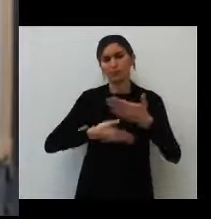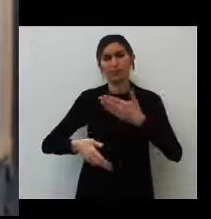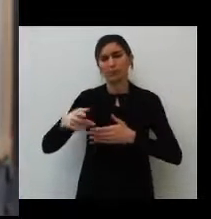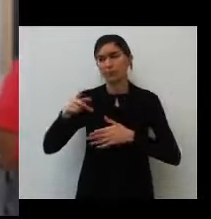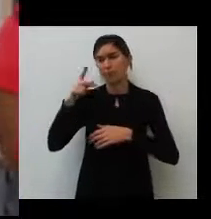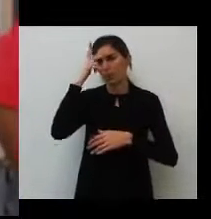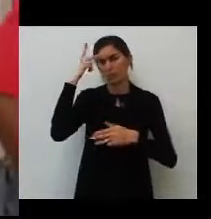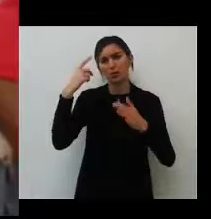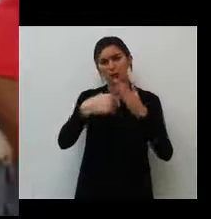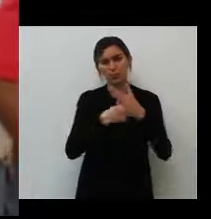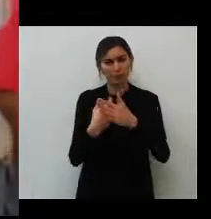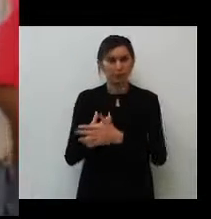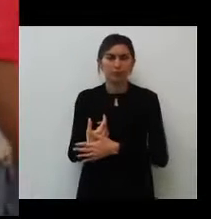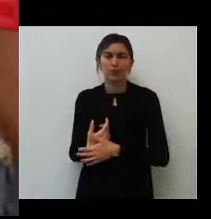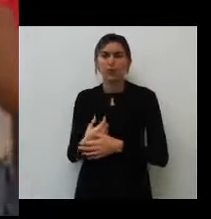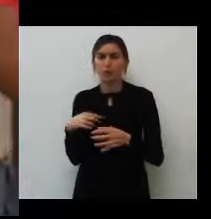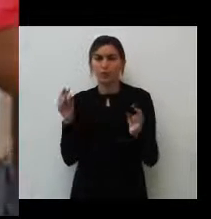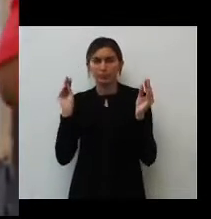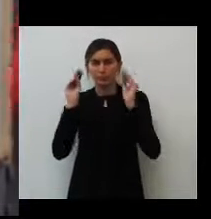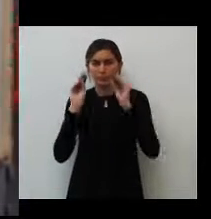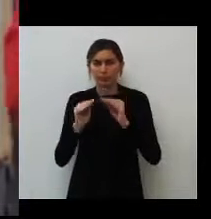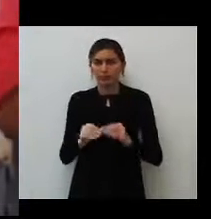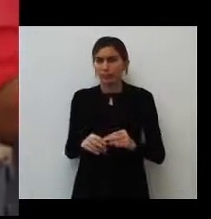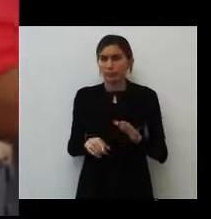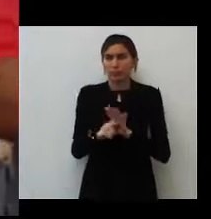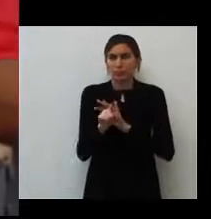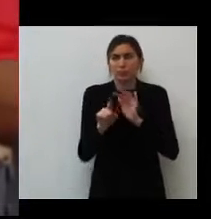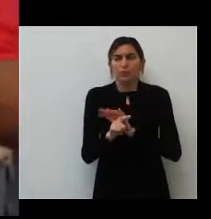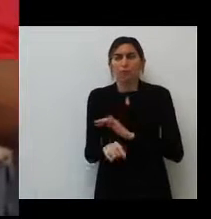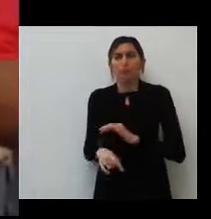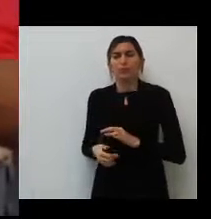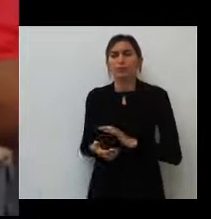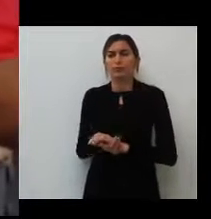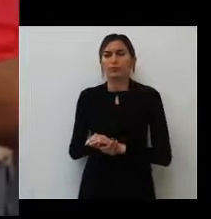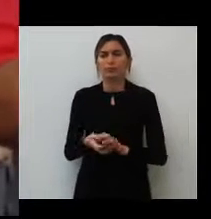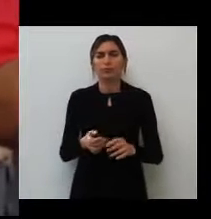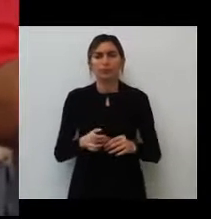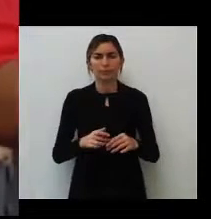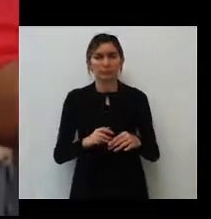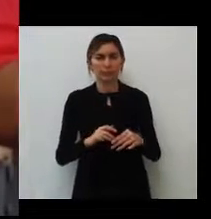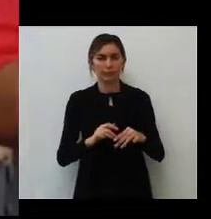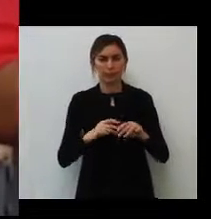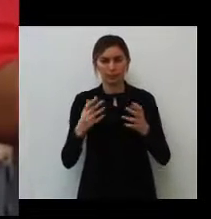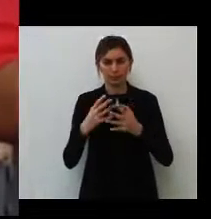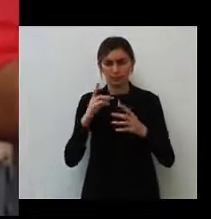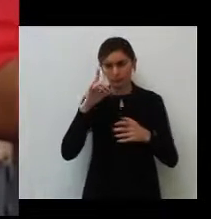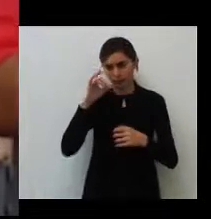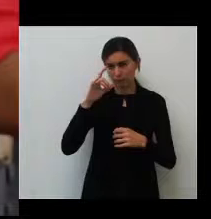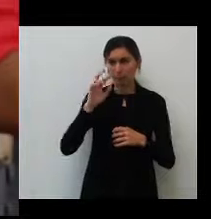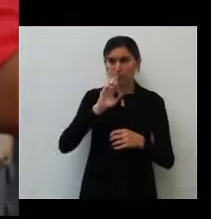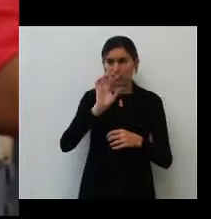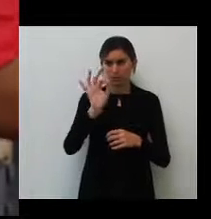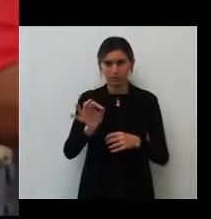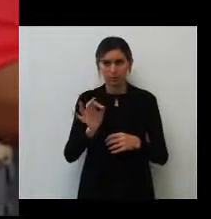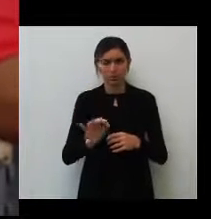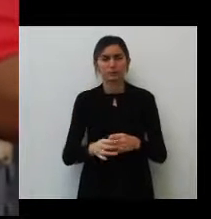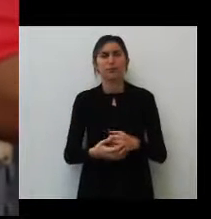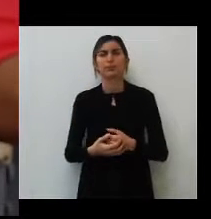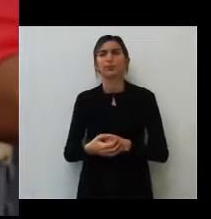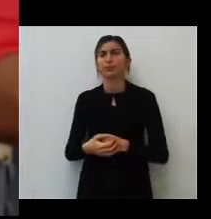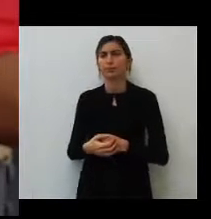do pessoal joga para mim as questões nesse agora pessoal aqui no instagram acertou